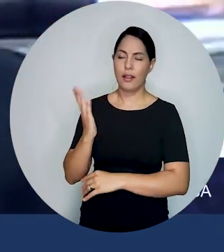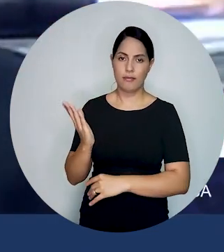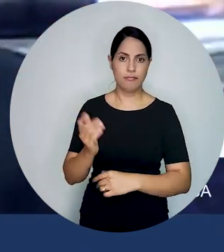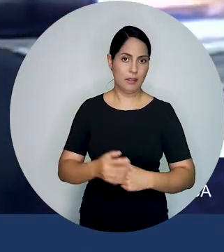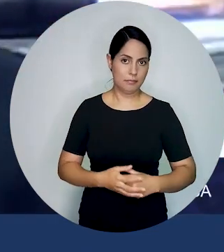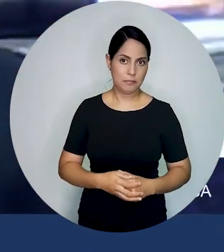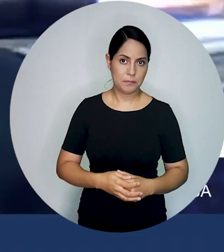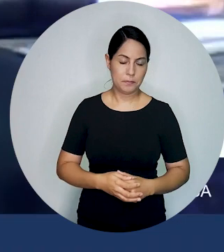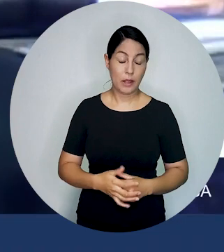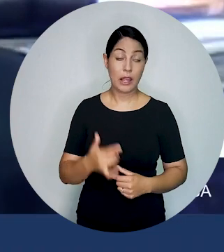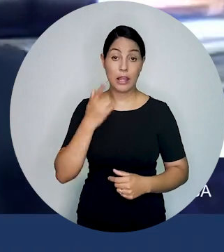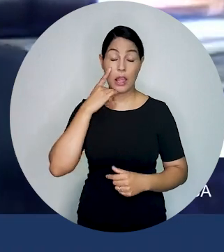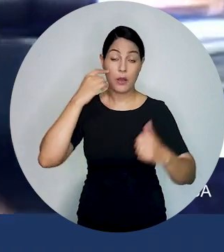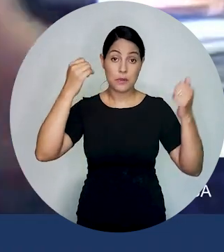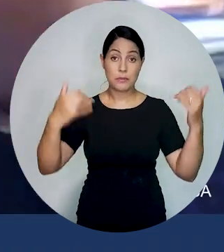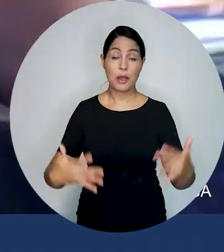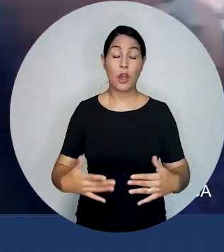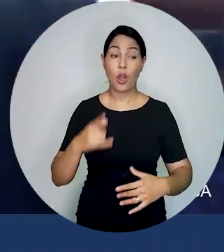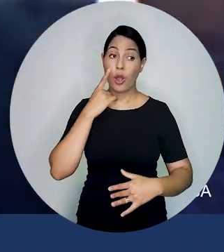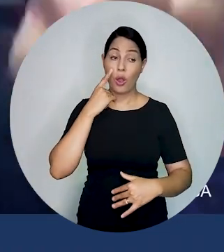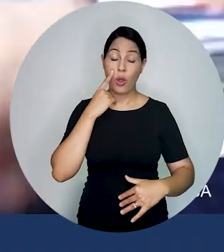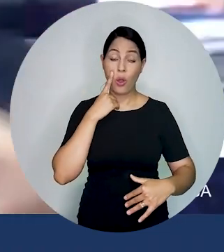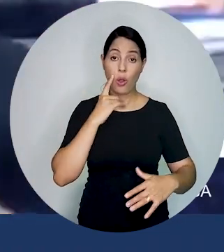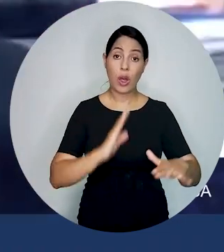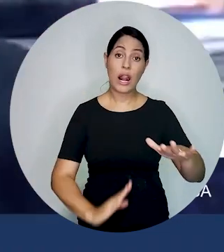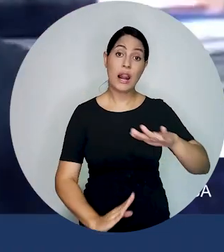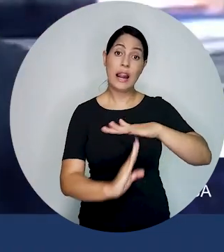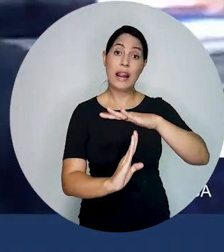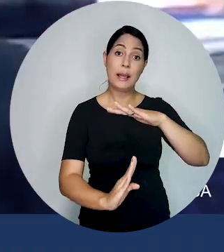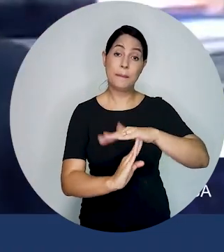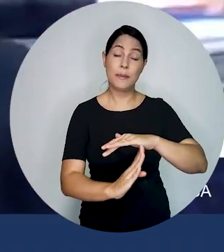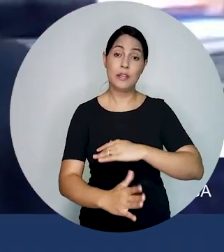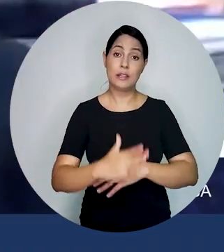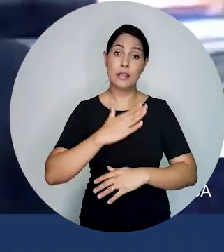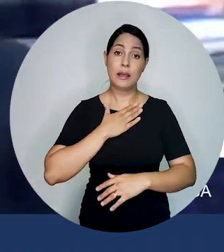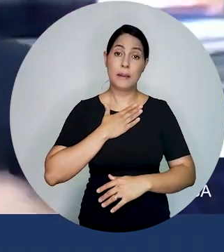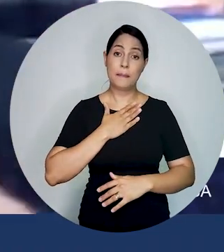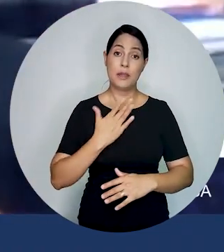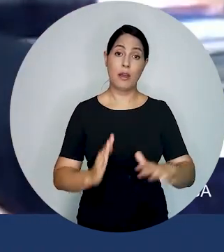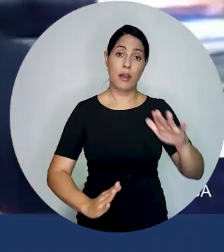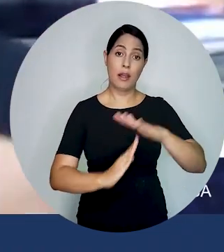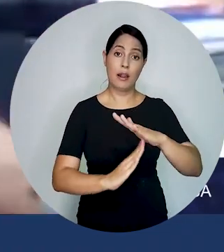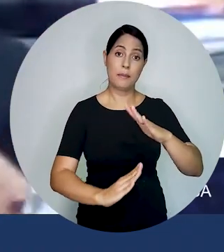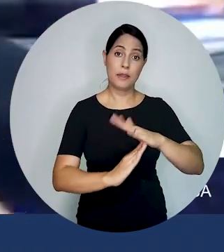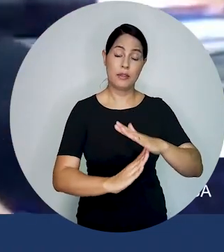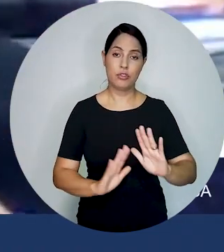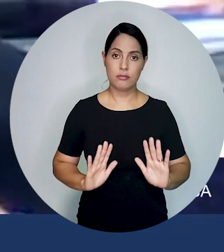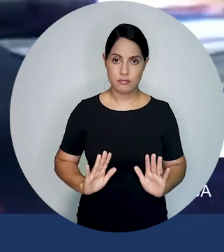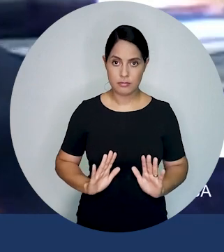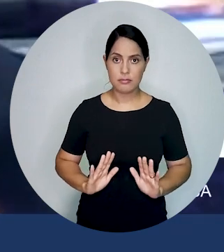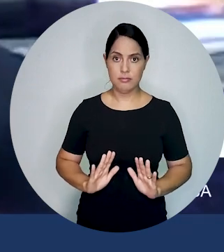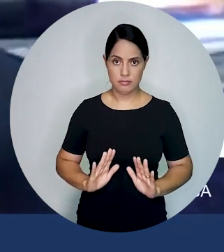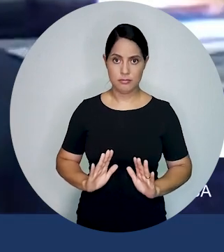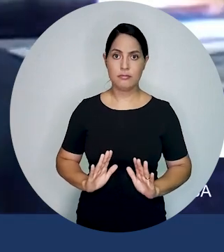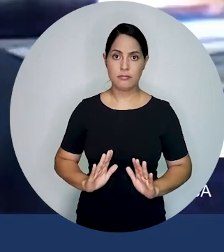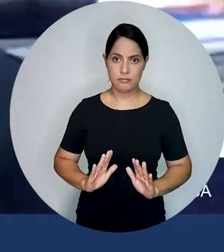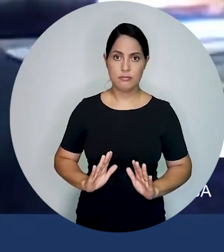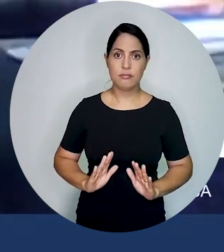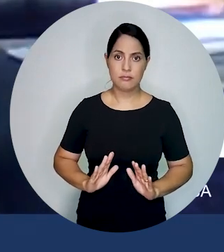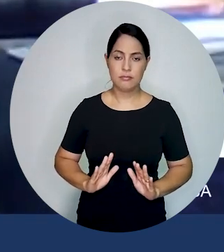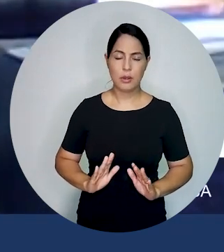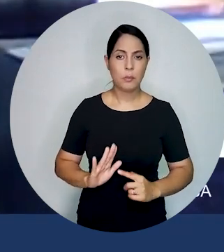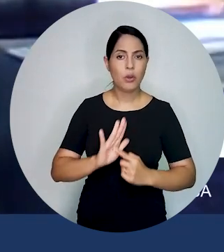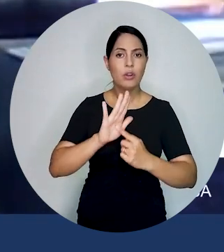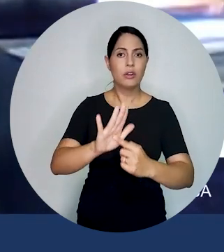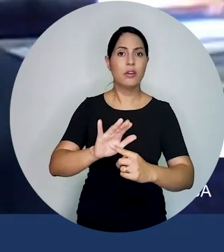eu apareço, e dizia, olha, esses são os limites da minha atuação, da atuação do órgão em que eu atuo.